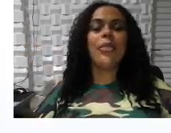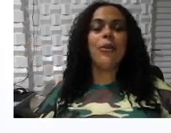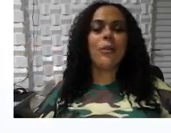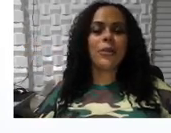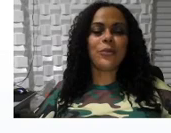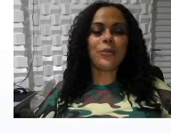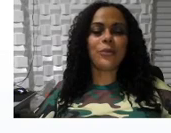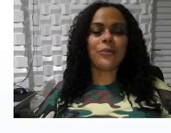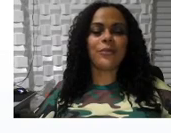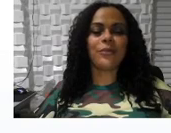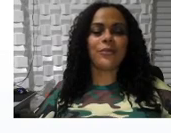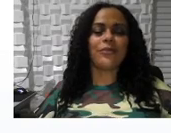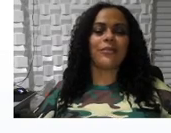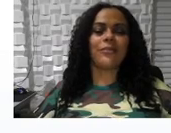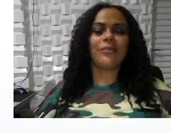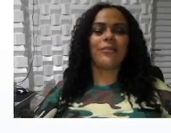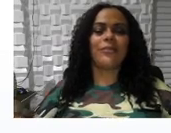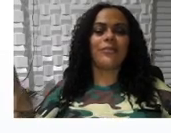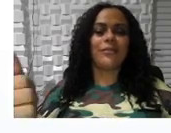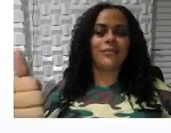Número 1.